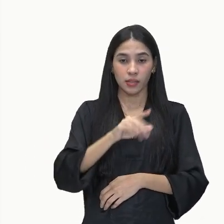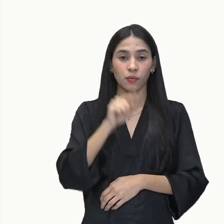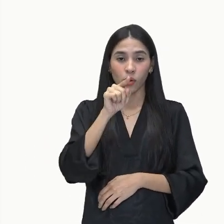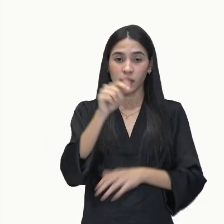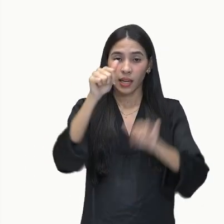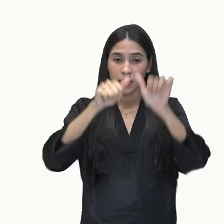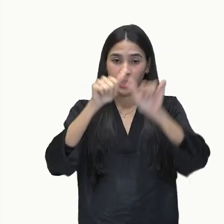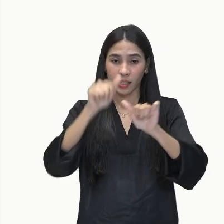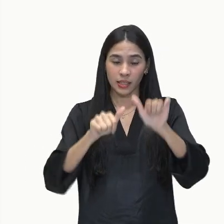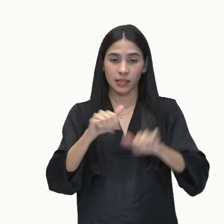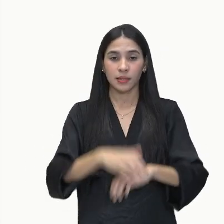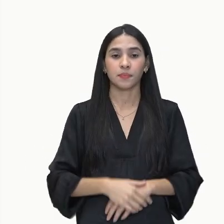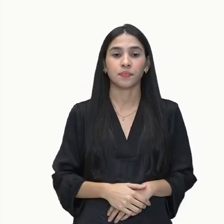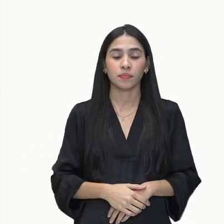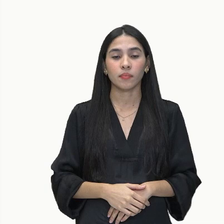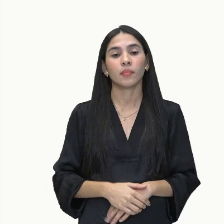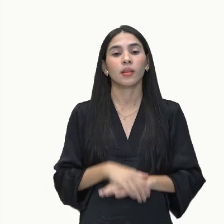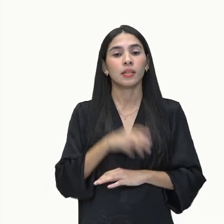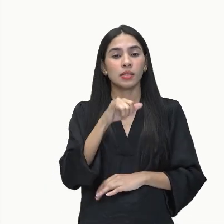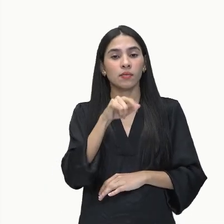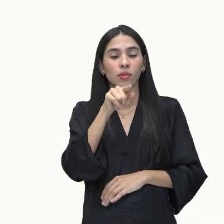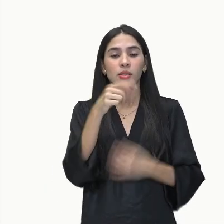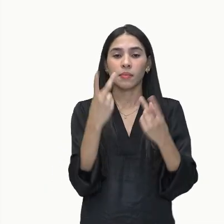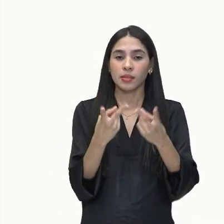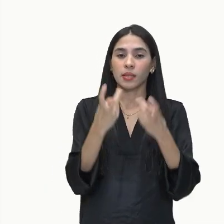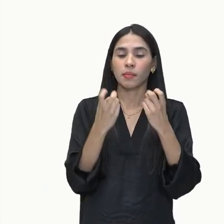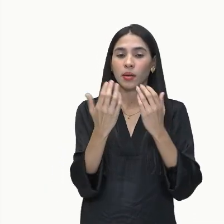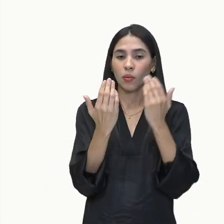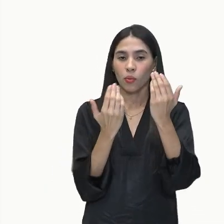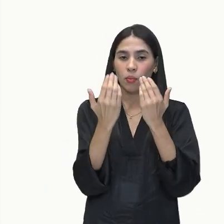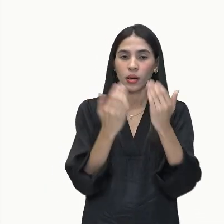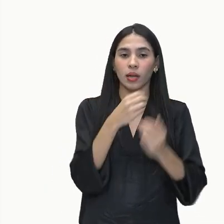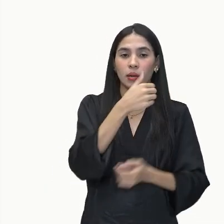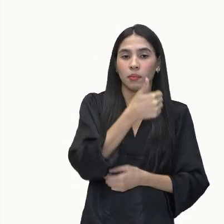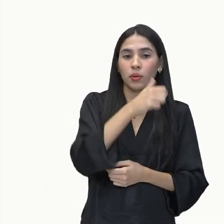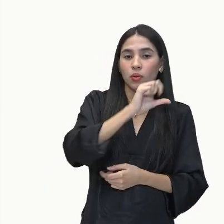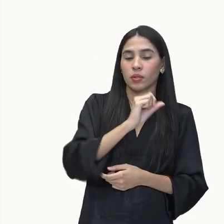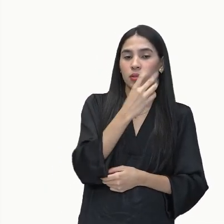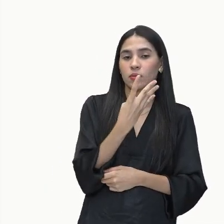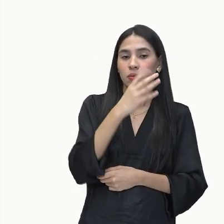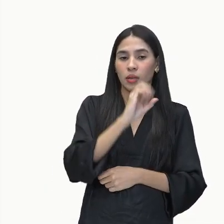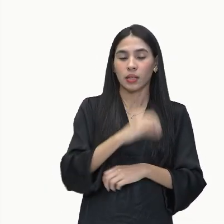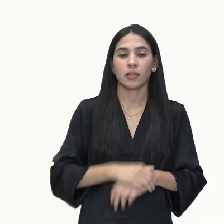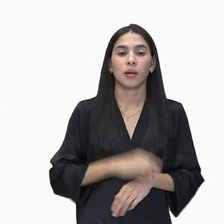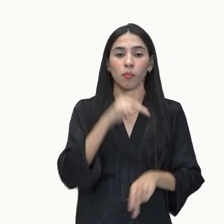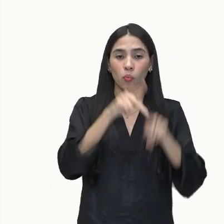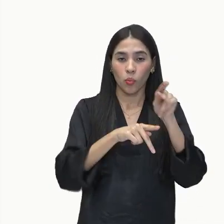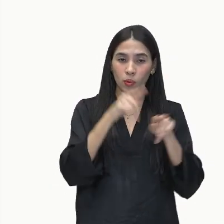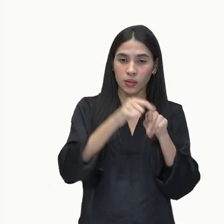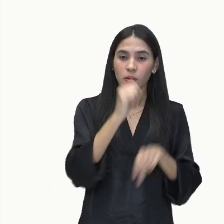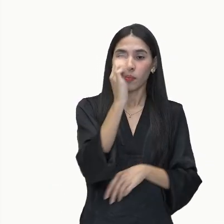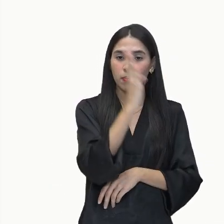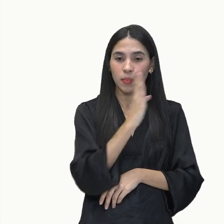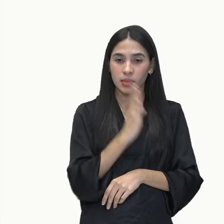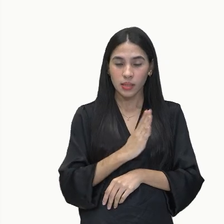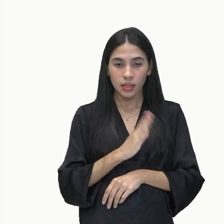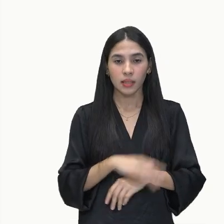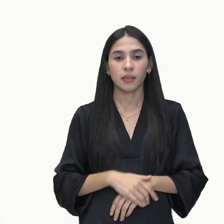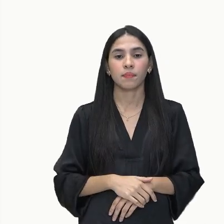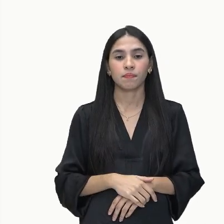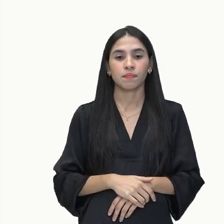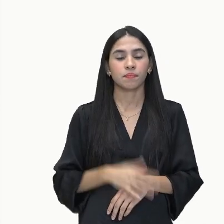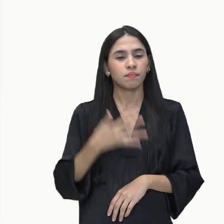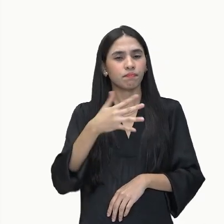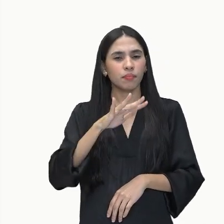E aí a gente pode observar aqui, né, em 1940, a população brasileira ela estava em